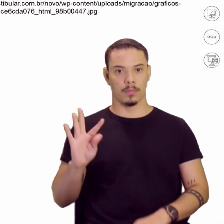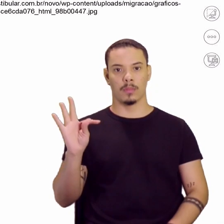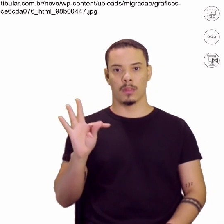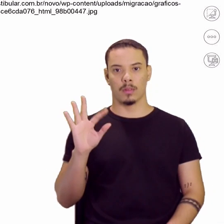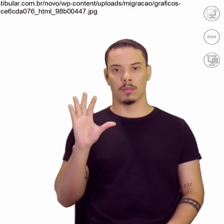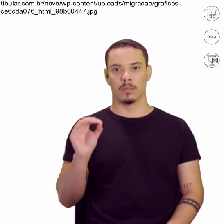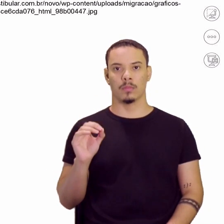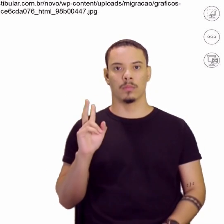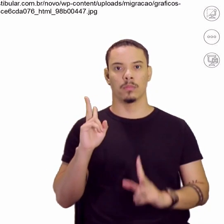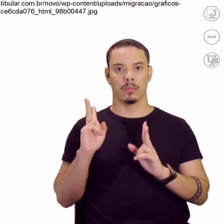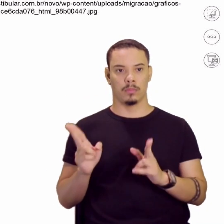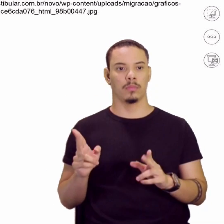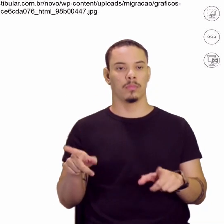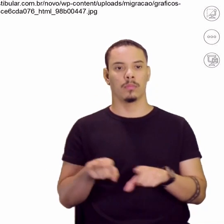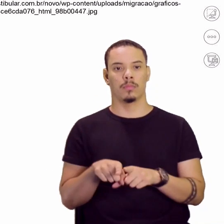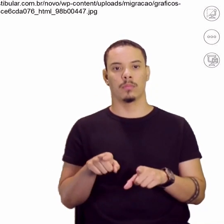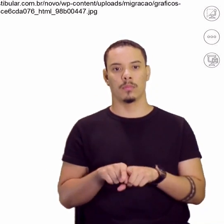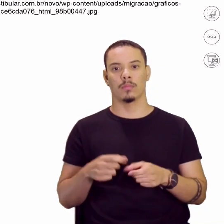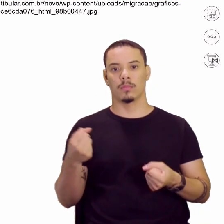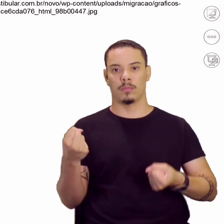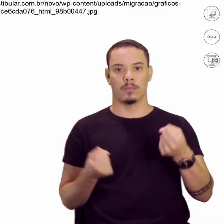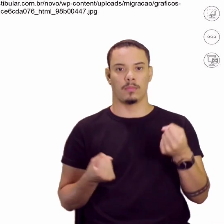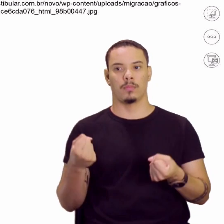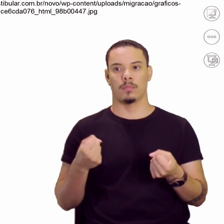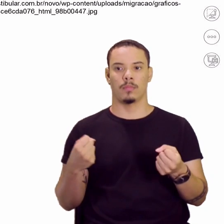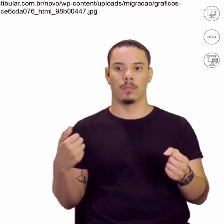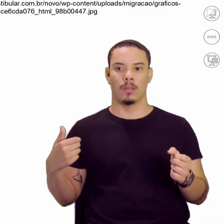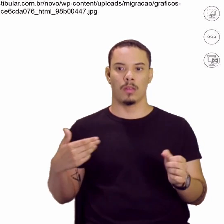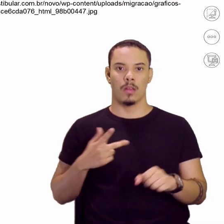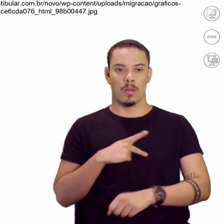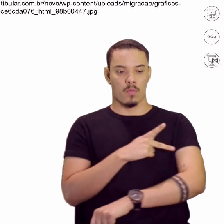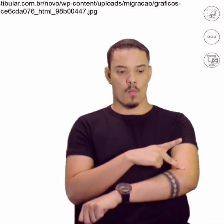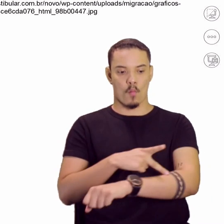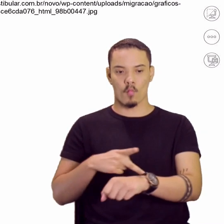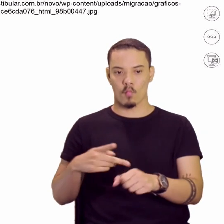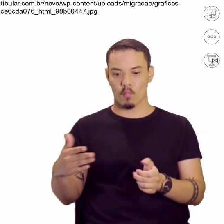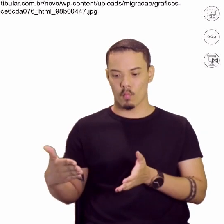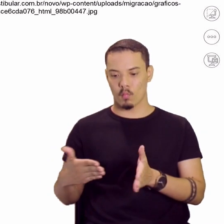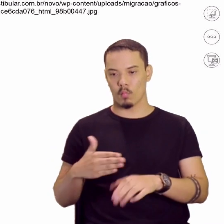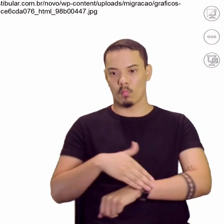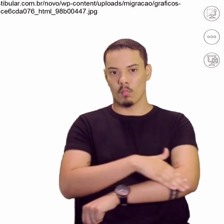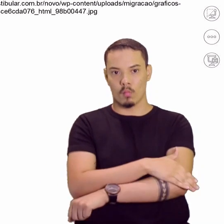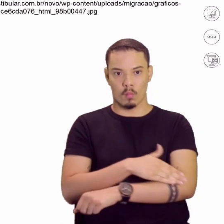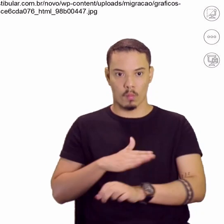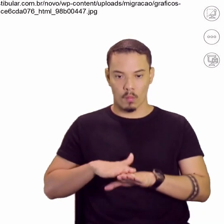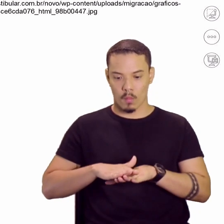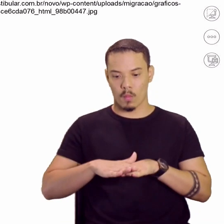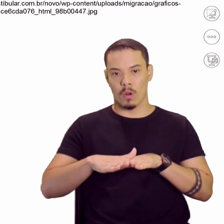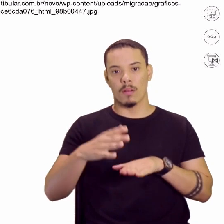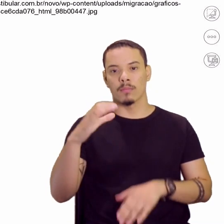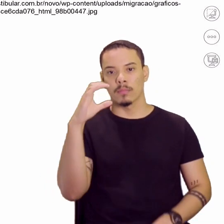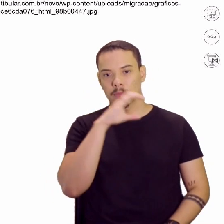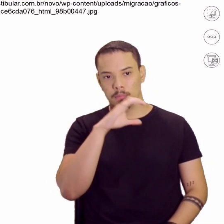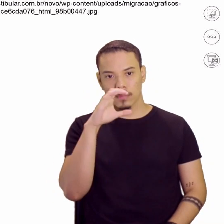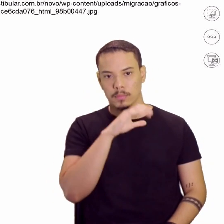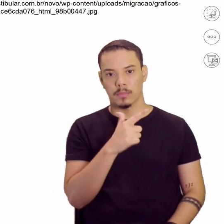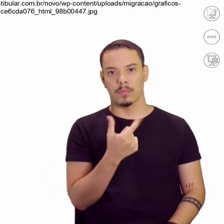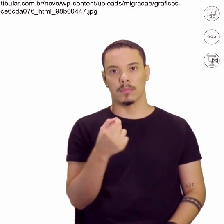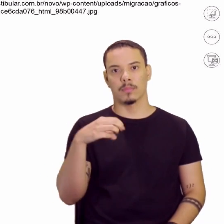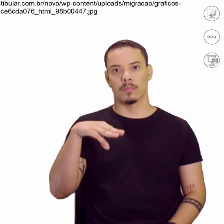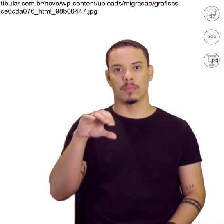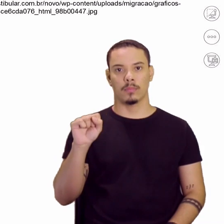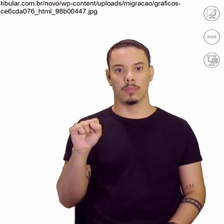igual a 0, o motorista de um carro percorre uma estrada retilínea com velocidade de 20 metros por